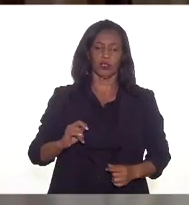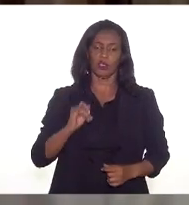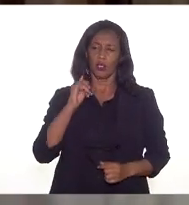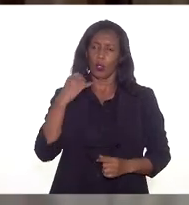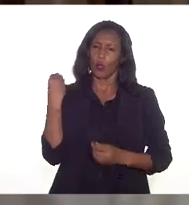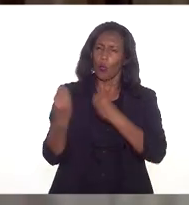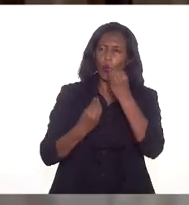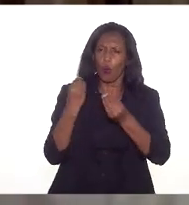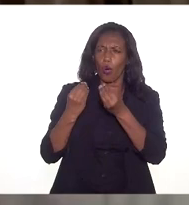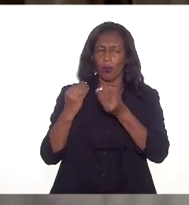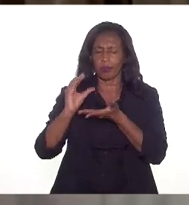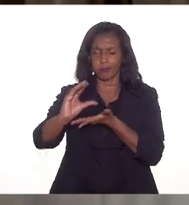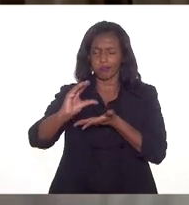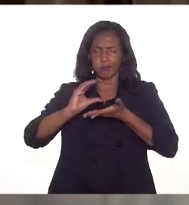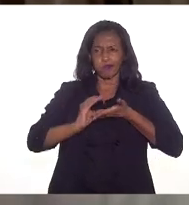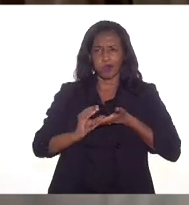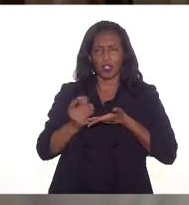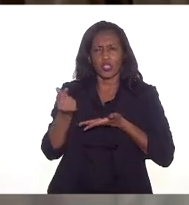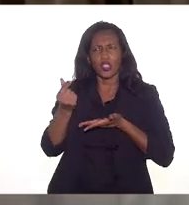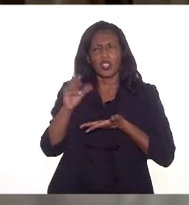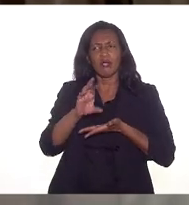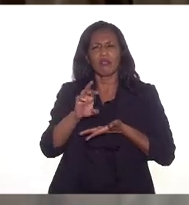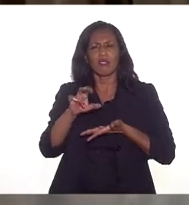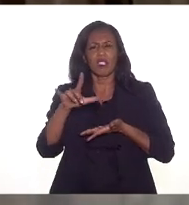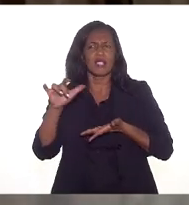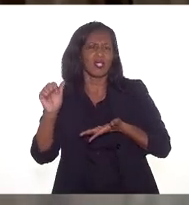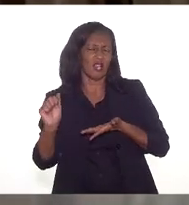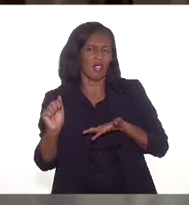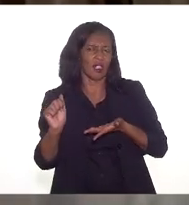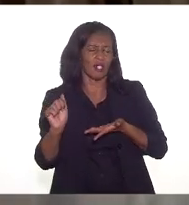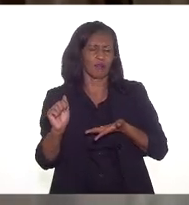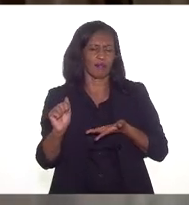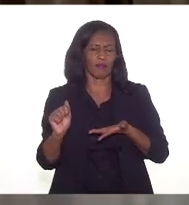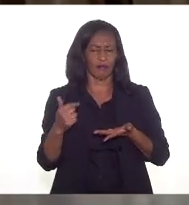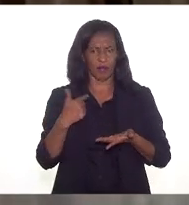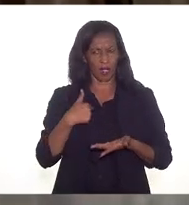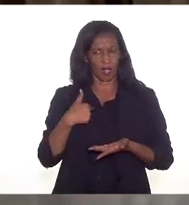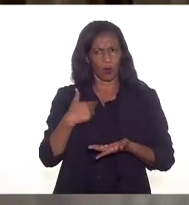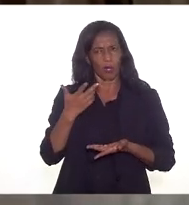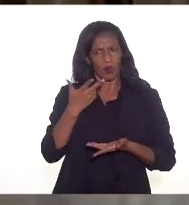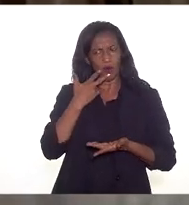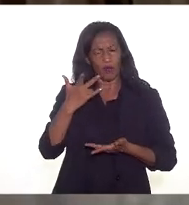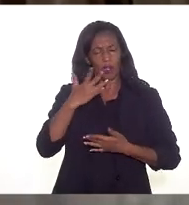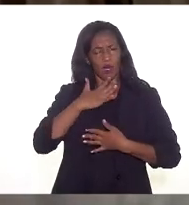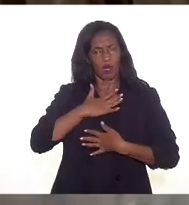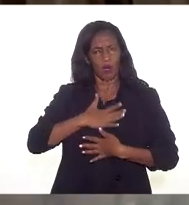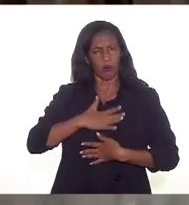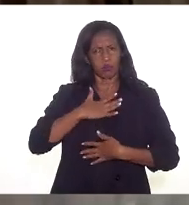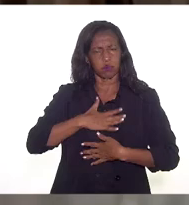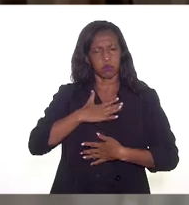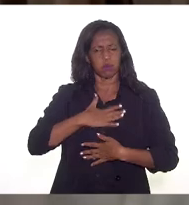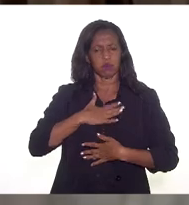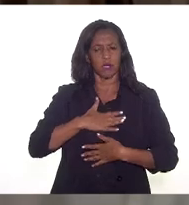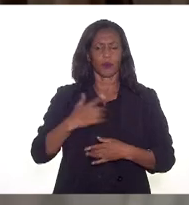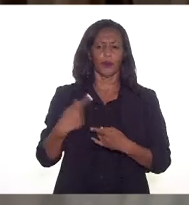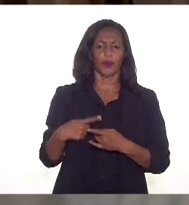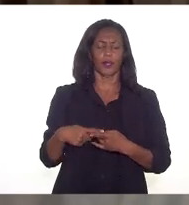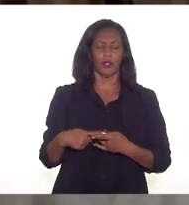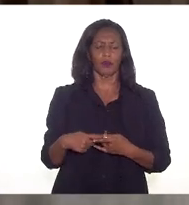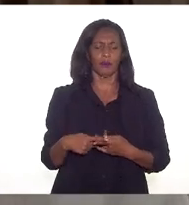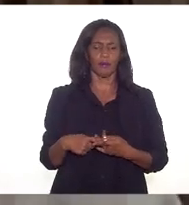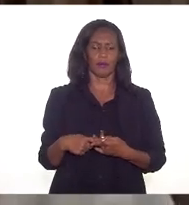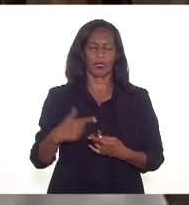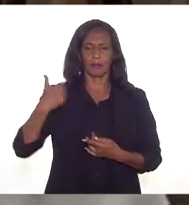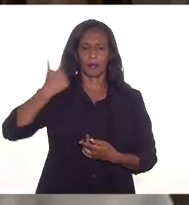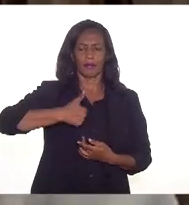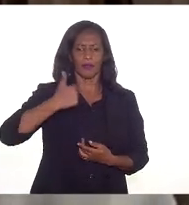esses recursos extraordinários da SEDAI. Eu gostaria de tranquilizar os senhores, porque, em